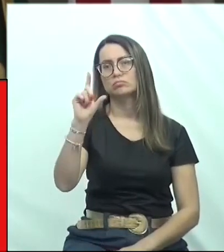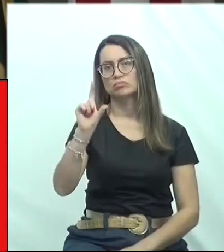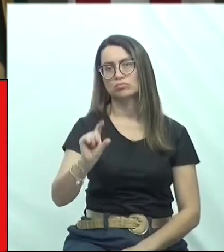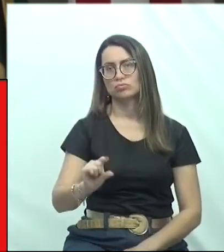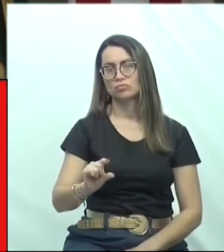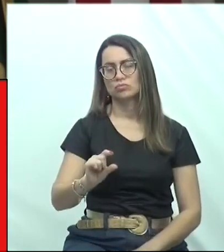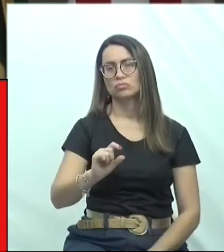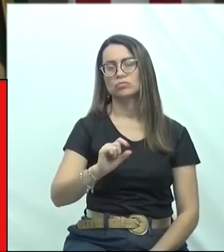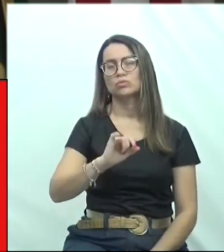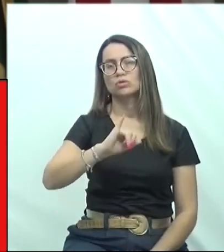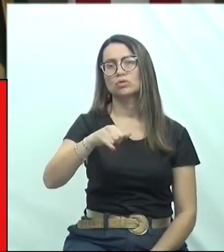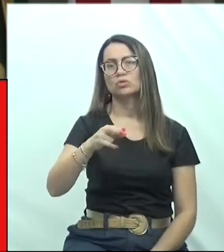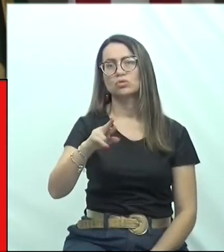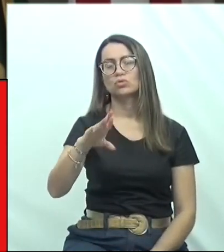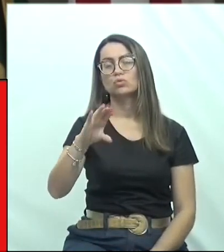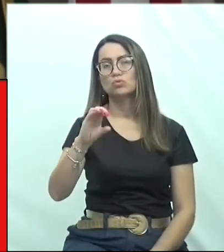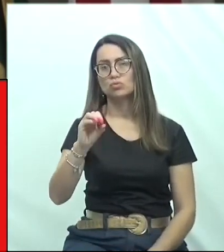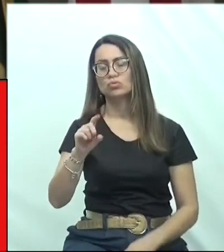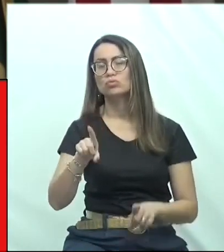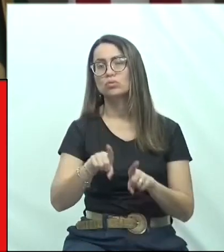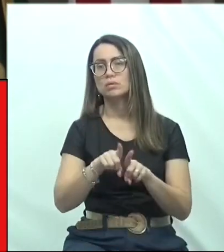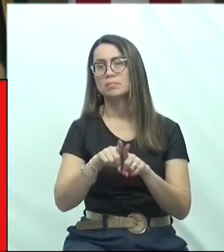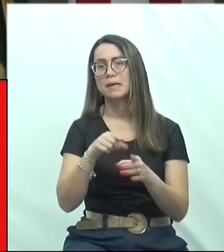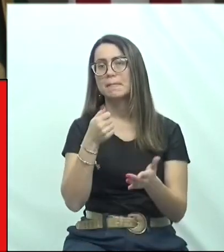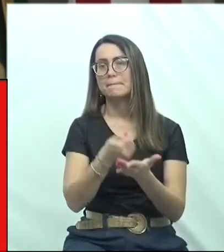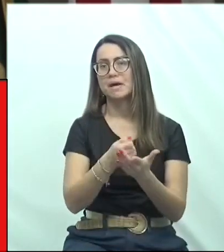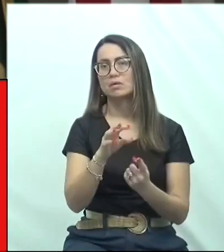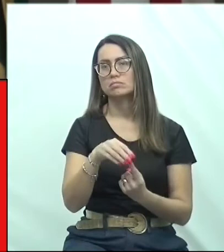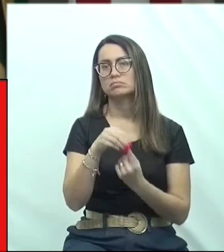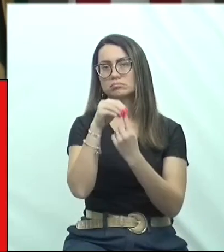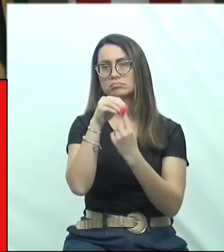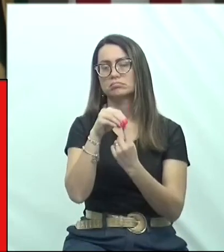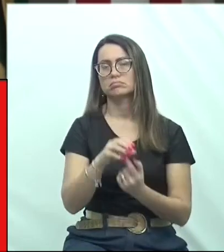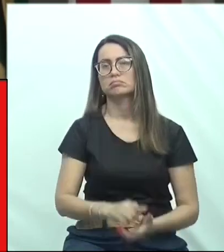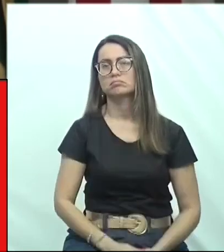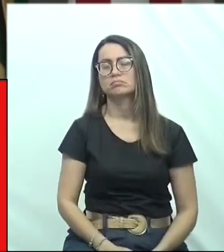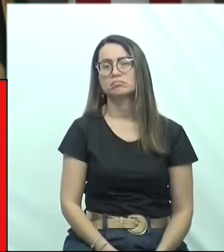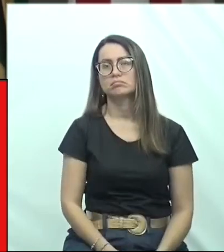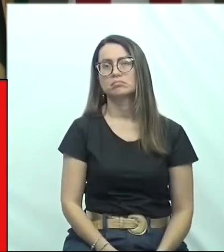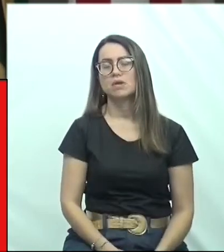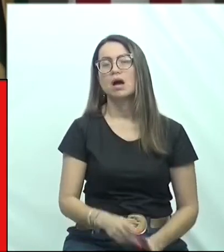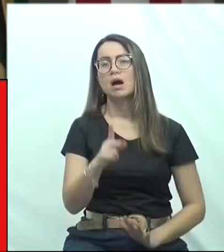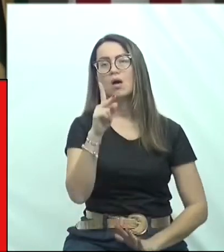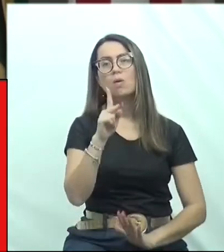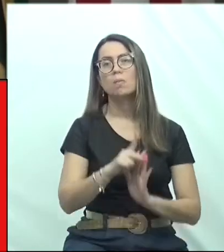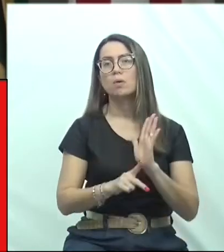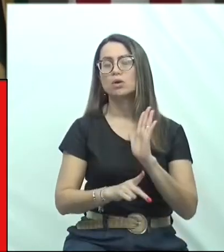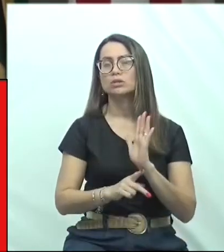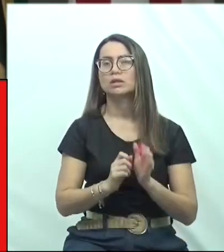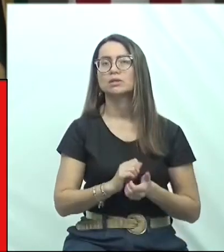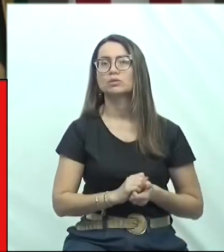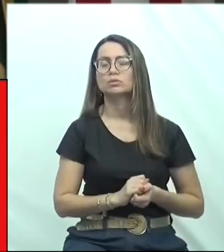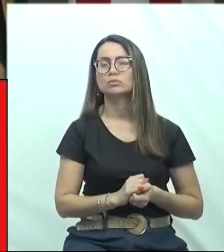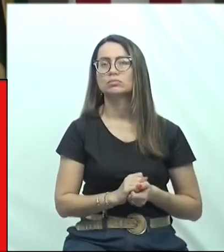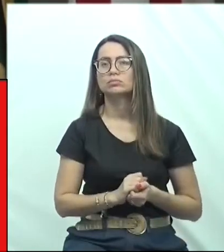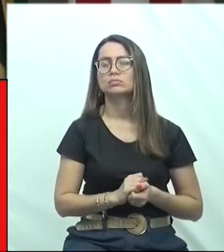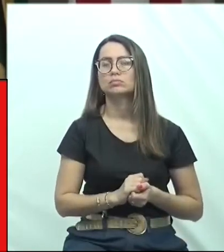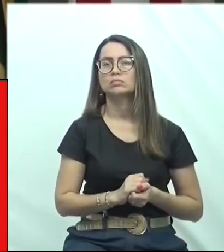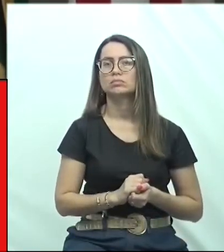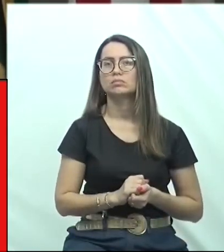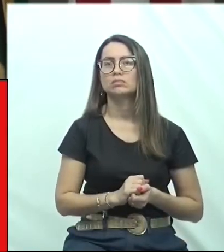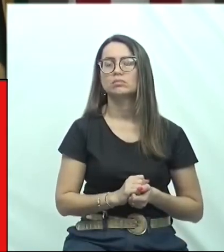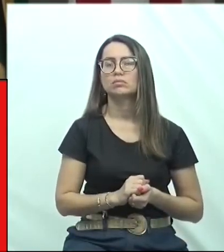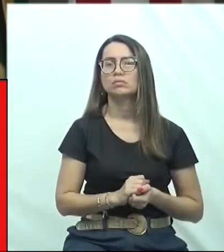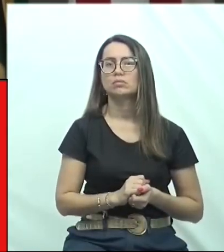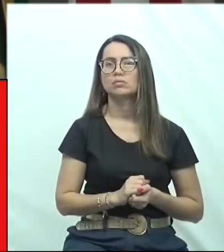total, e pago em uma única vez. Esse projeto aí, o refis que veio este ano, ele